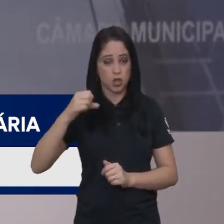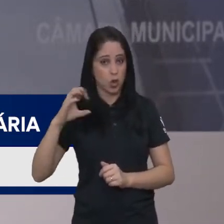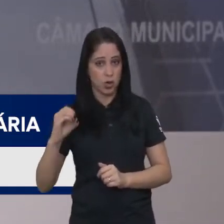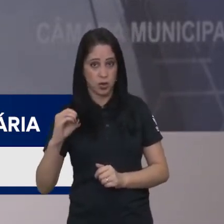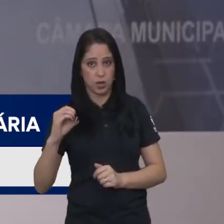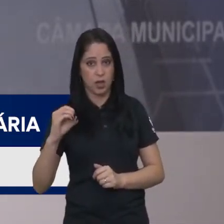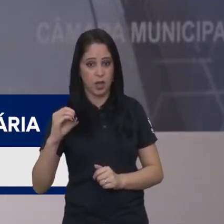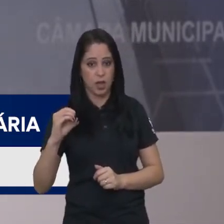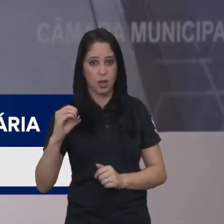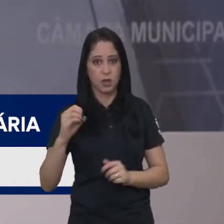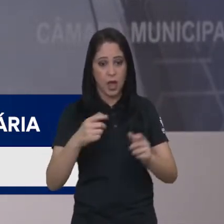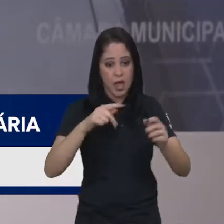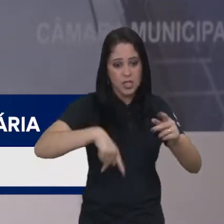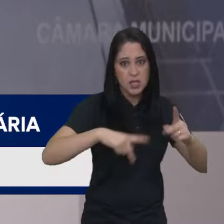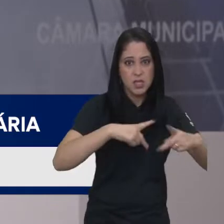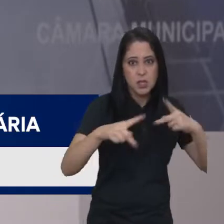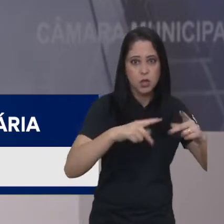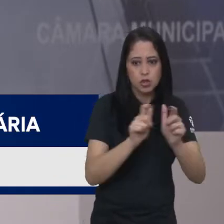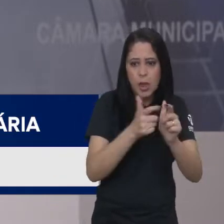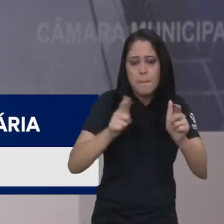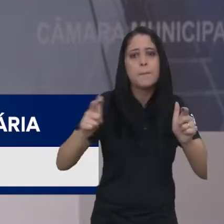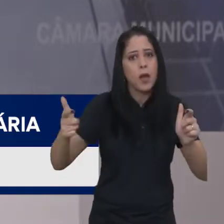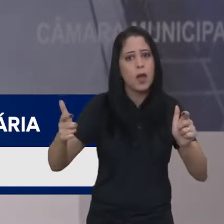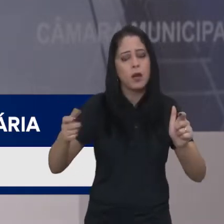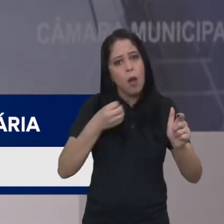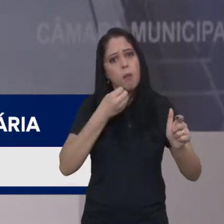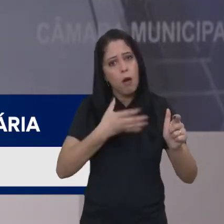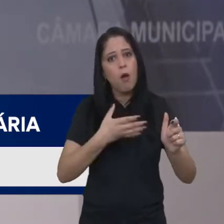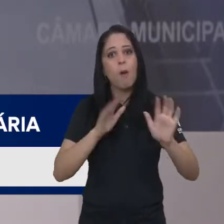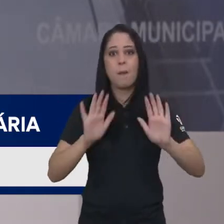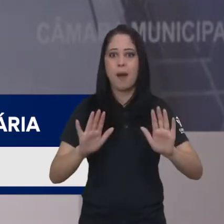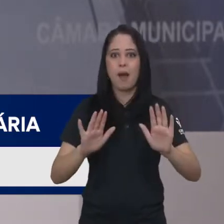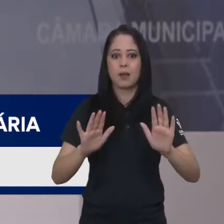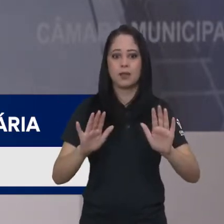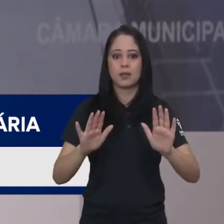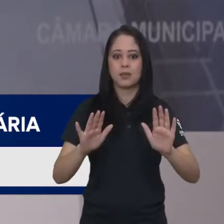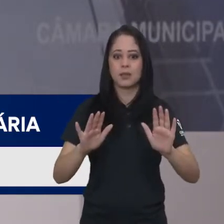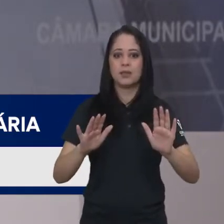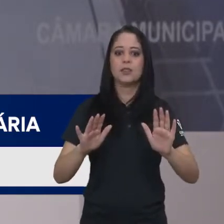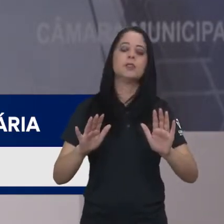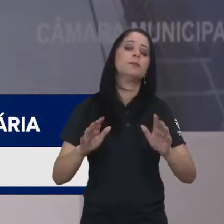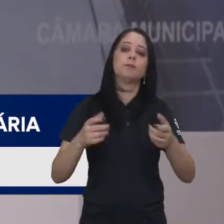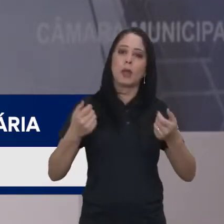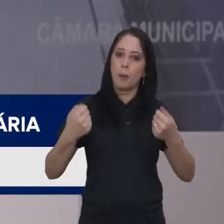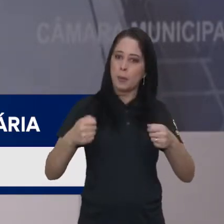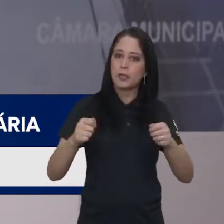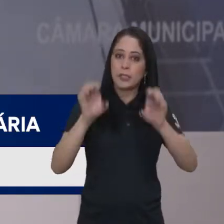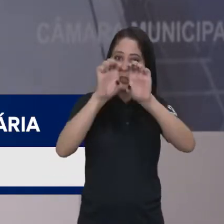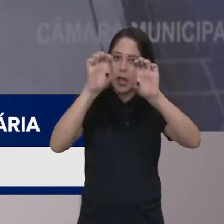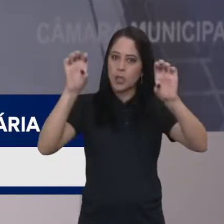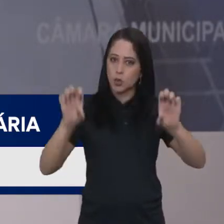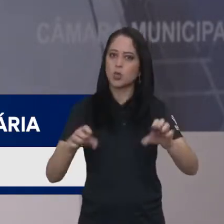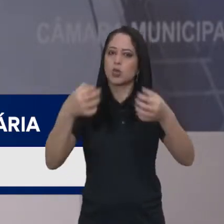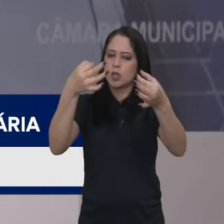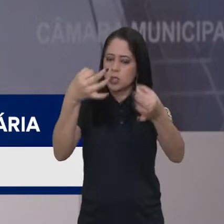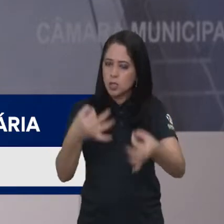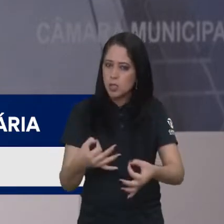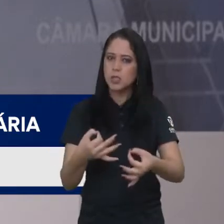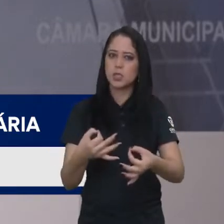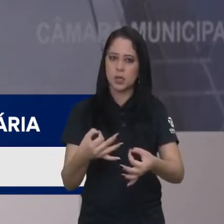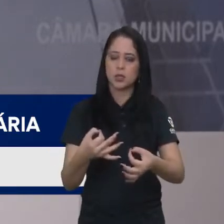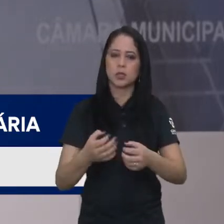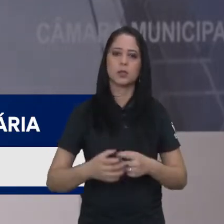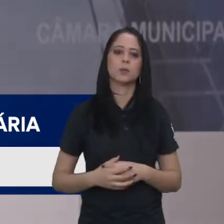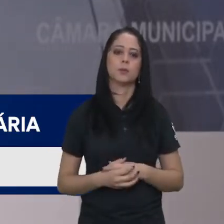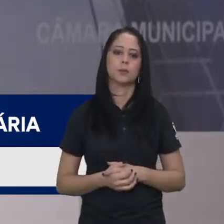e 90, para cá a gente teve um crescimento muito grande. Isso é bom, muito bom. Mas só que esse crescimento não foi adotado da infraestrutura necessária para